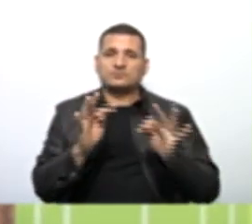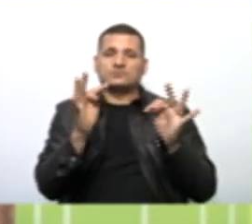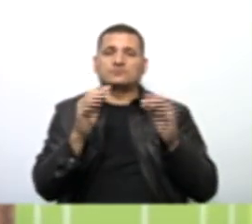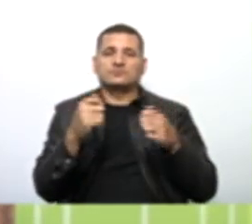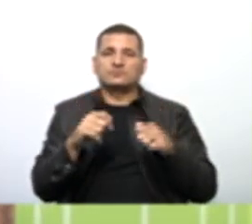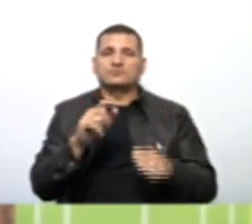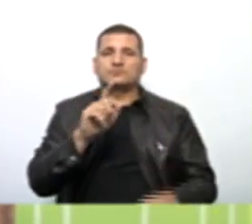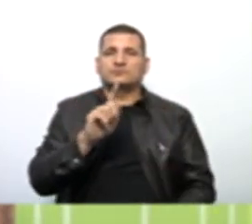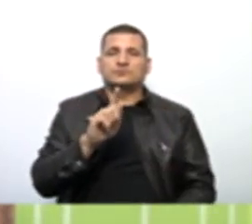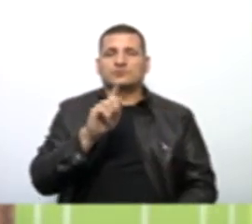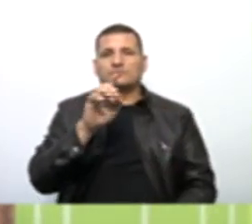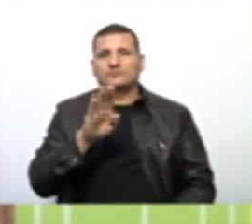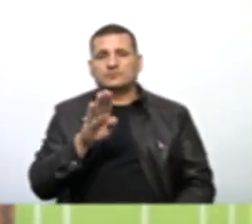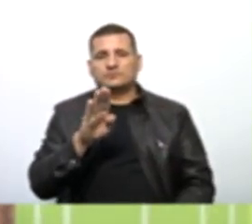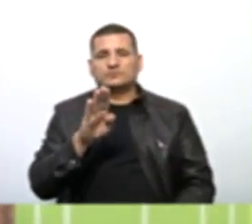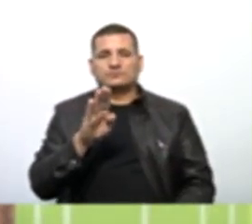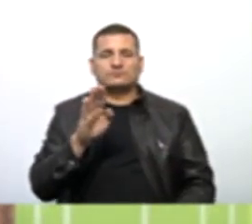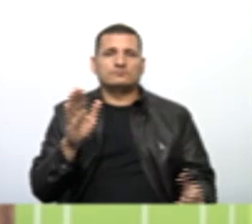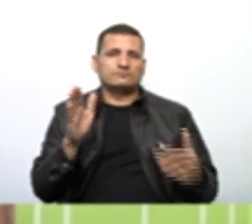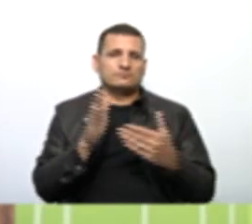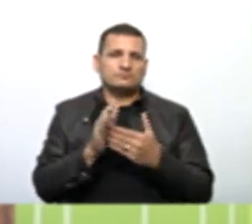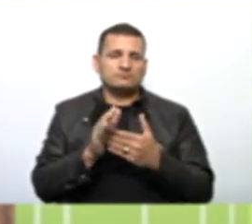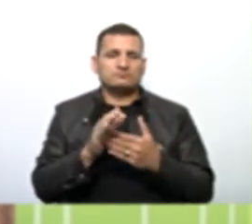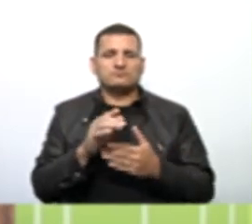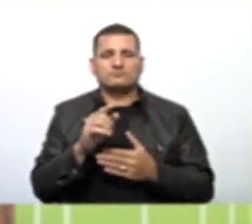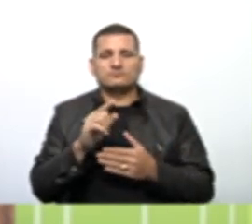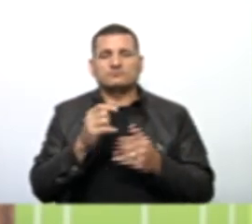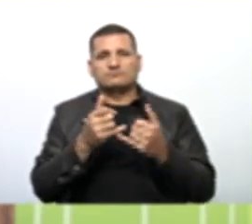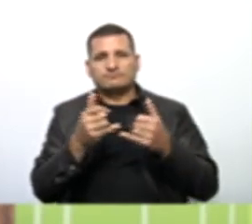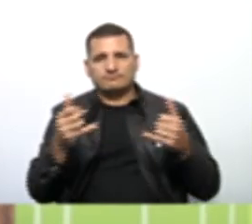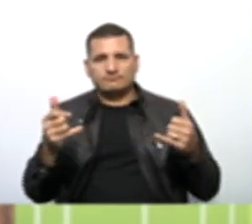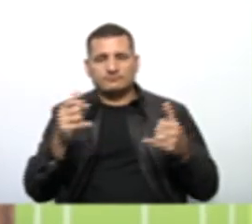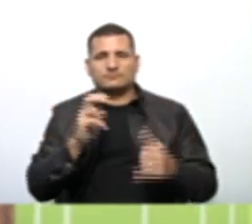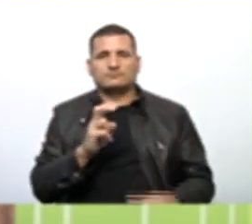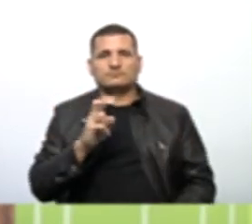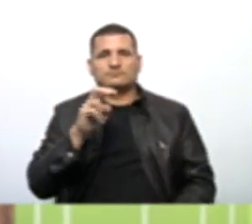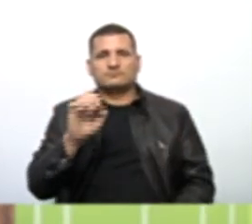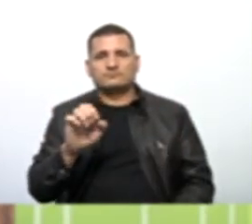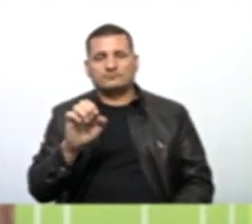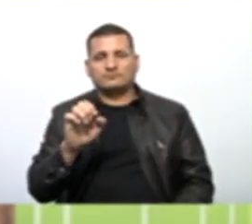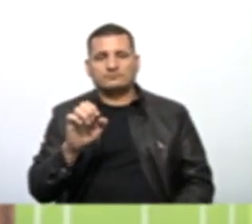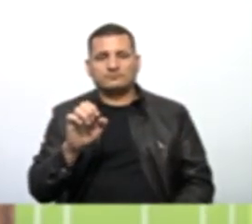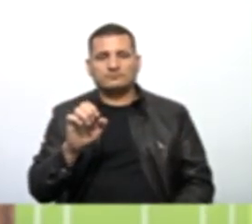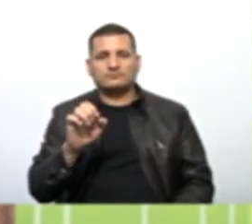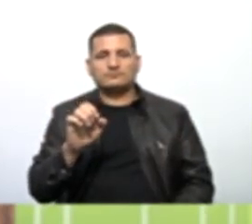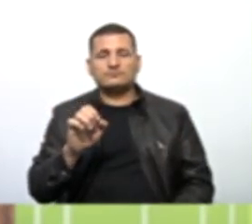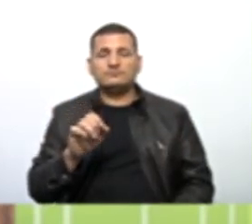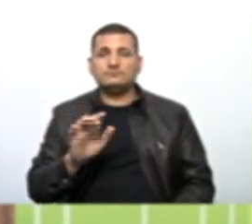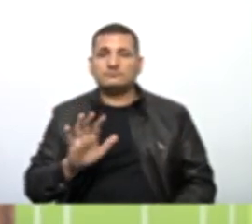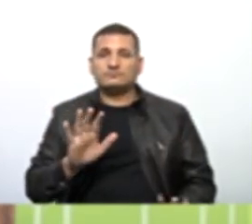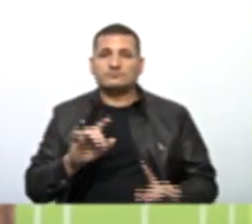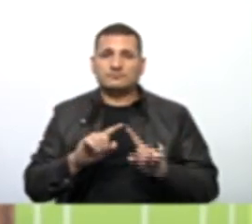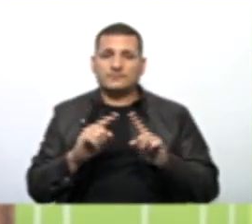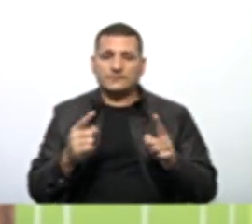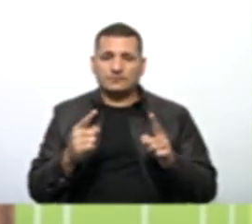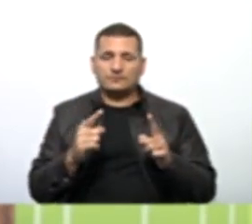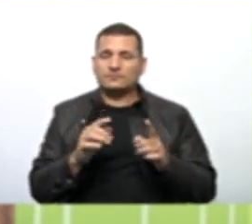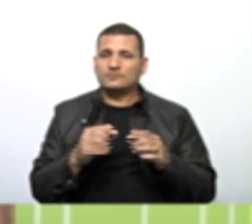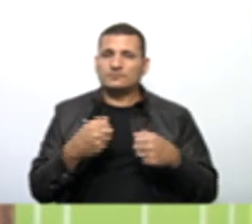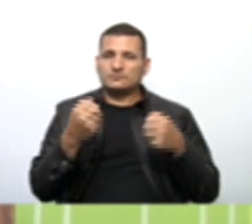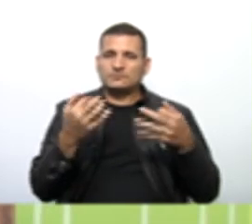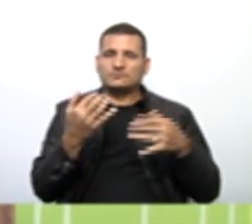gigabit ethernet que vai até mil o cargo 5 e aí tem um porém eu estou falando que estão na internet